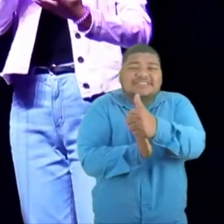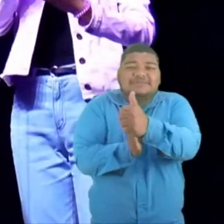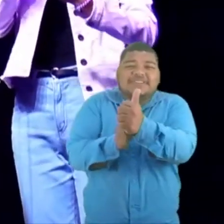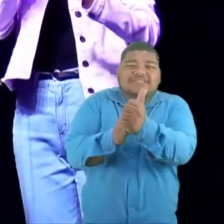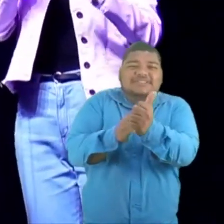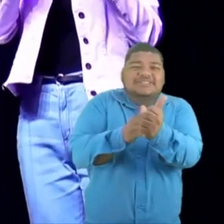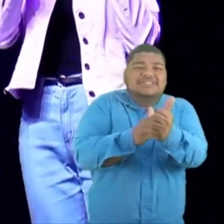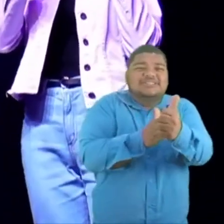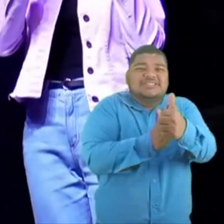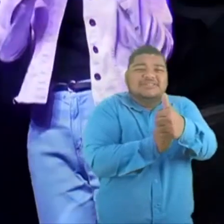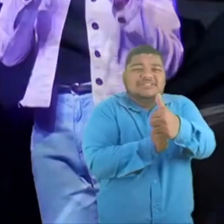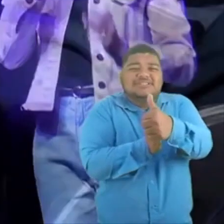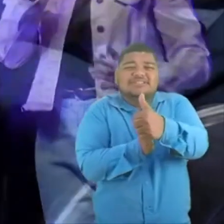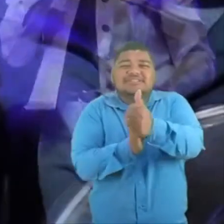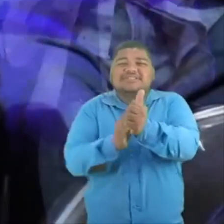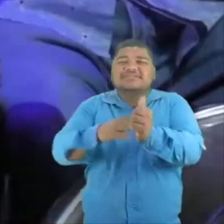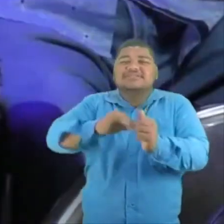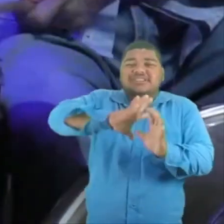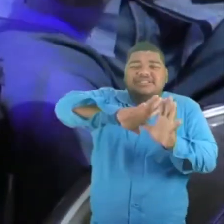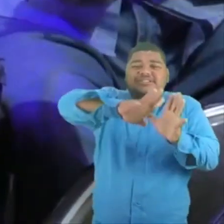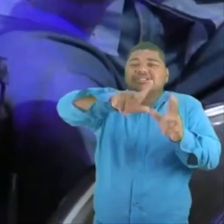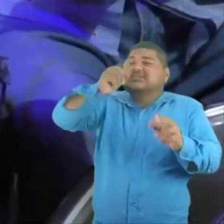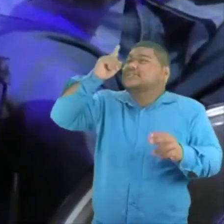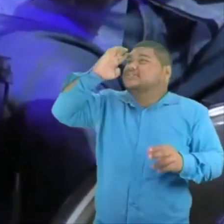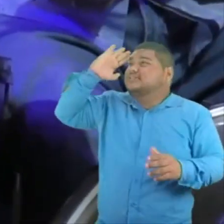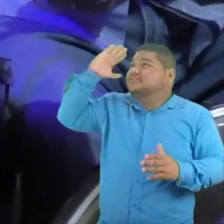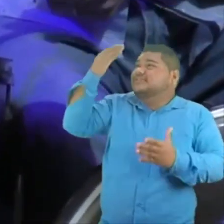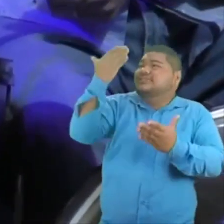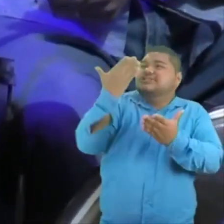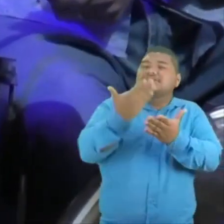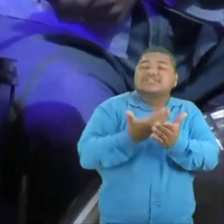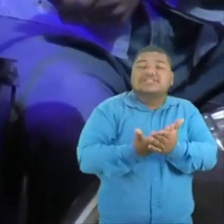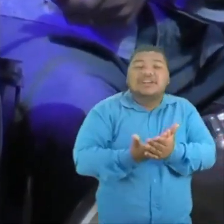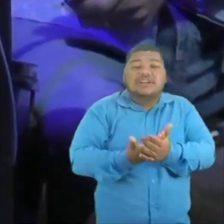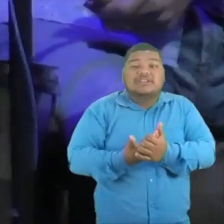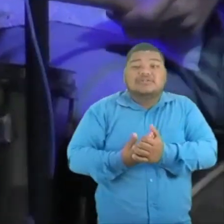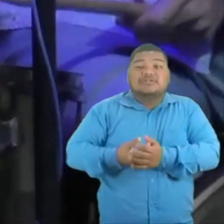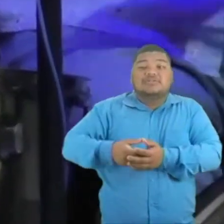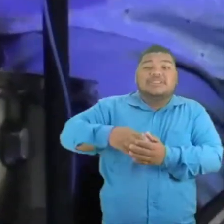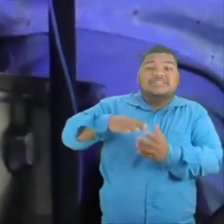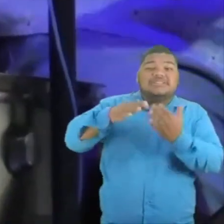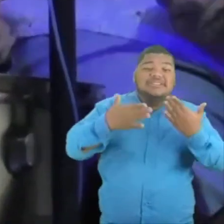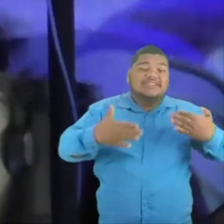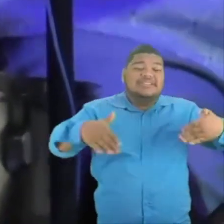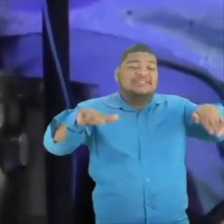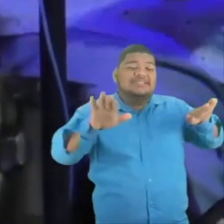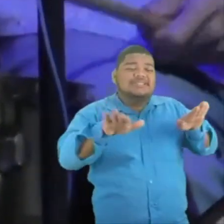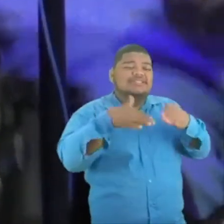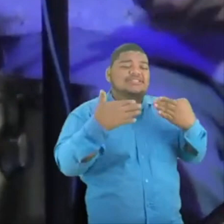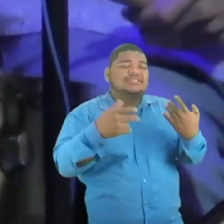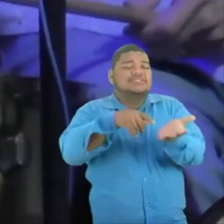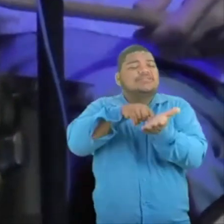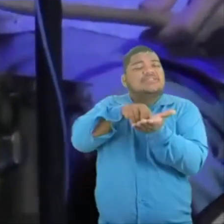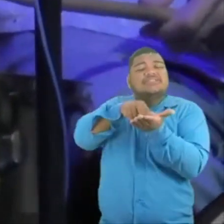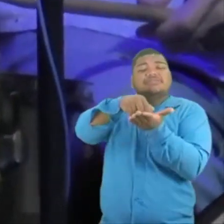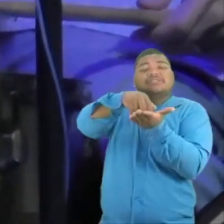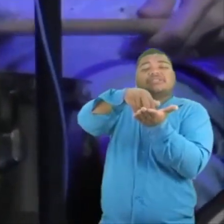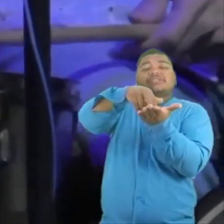Guia-me para que em tudo em ti confie, sobre as águas